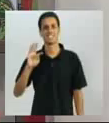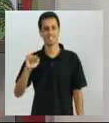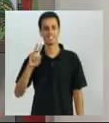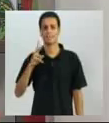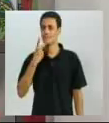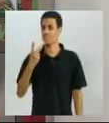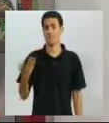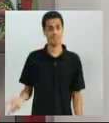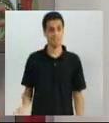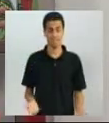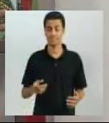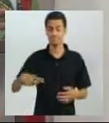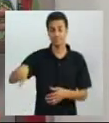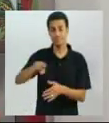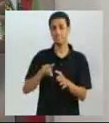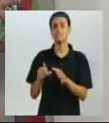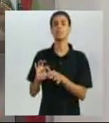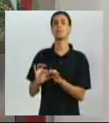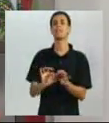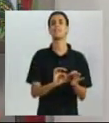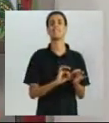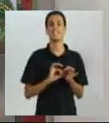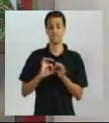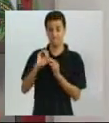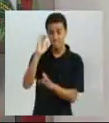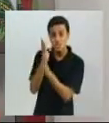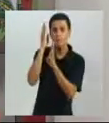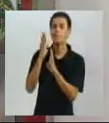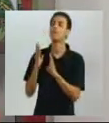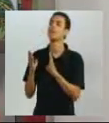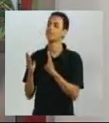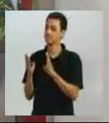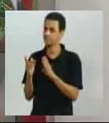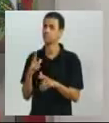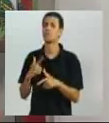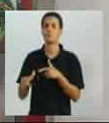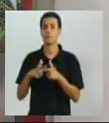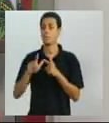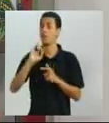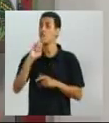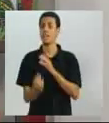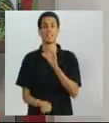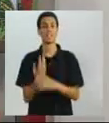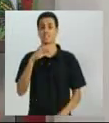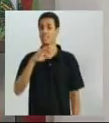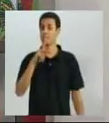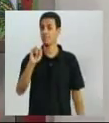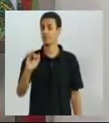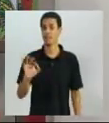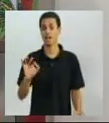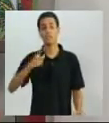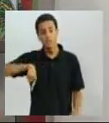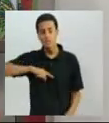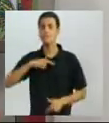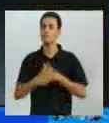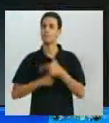vem tudo junto, está todo mundo agarradinho, e aí não vai sair CPI mesmo. Ou se sair, vamos ter que trabalhar muito. Pode voltar à tela, por favor,